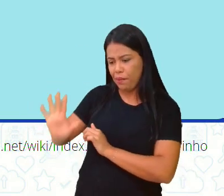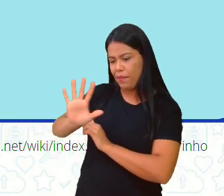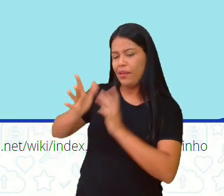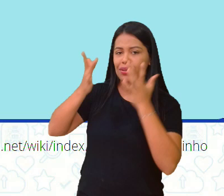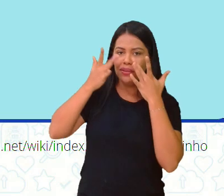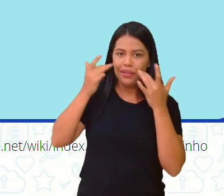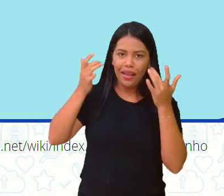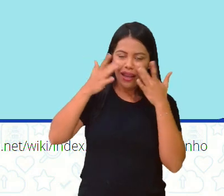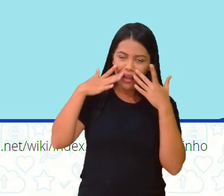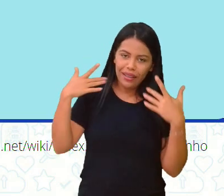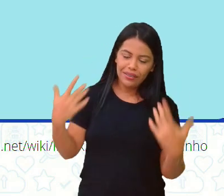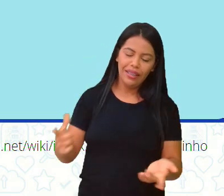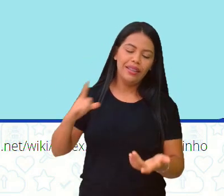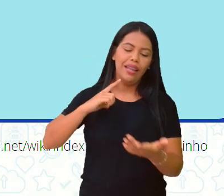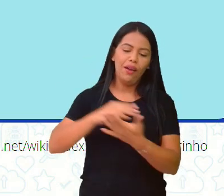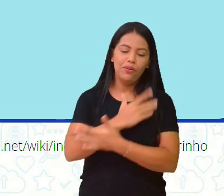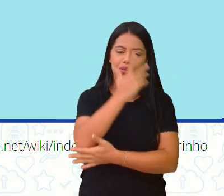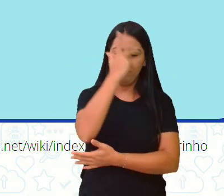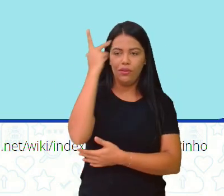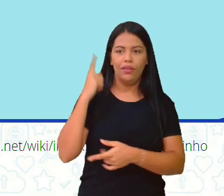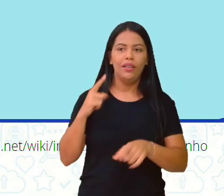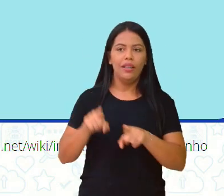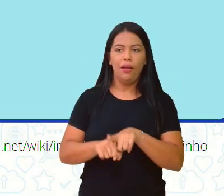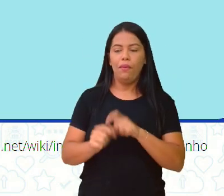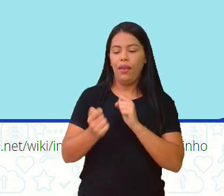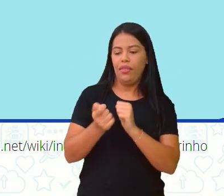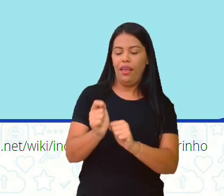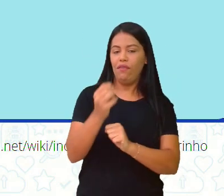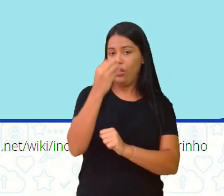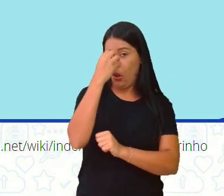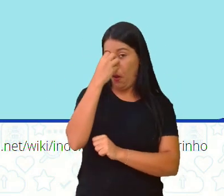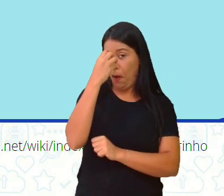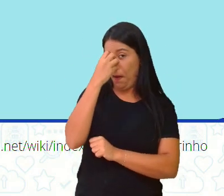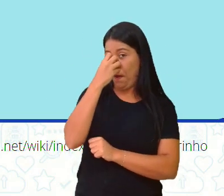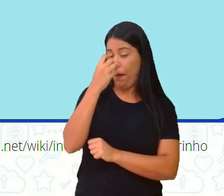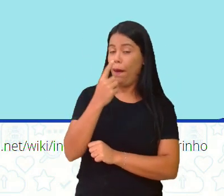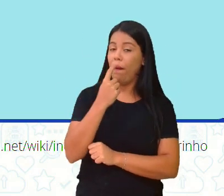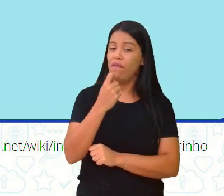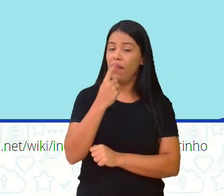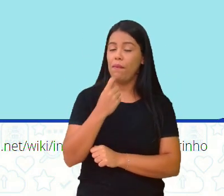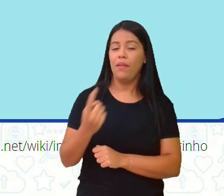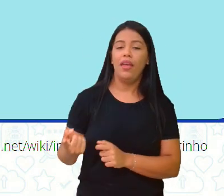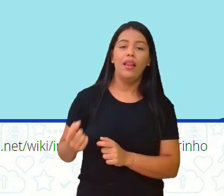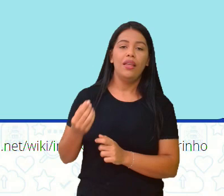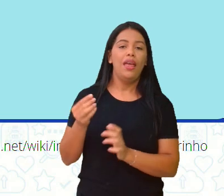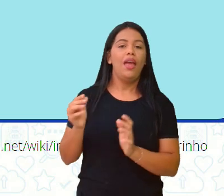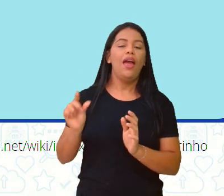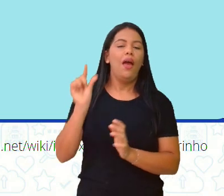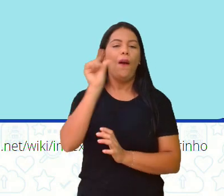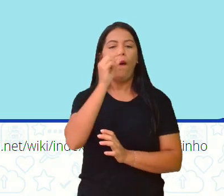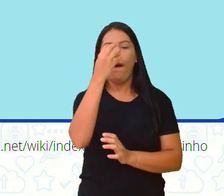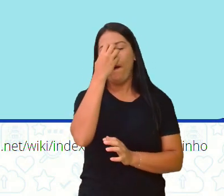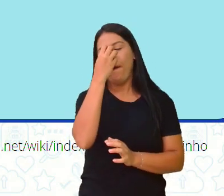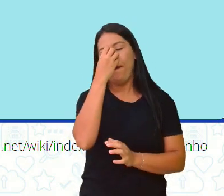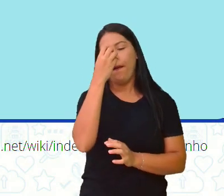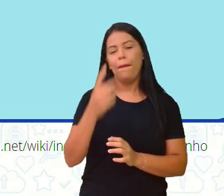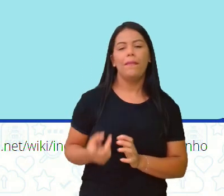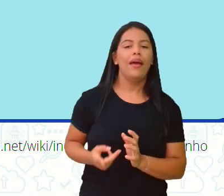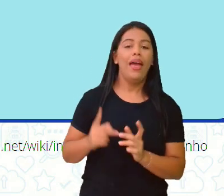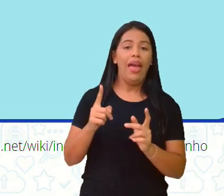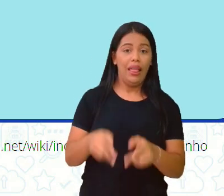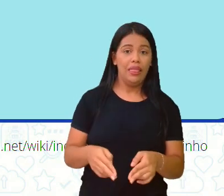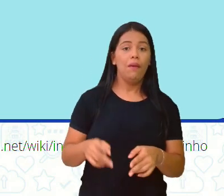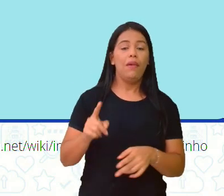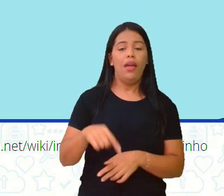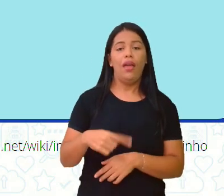quem defenda também a questão do nariz vermelho do palhaço como a menor máscara de todas. Ou seja, não, é só um nariz. Mas